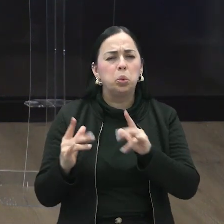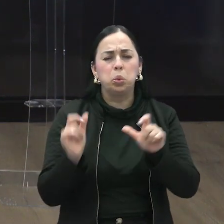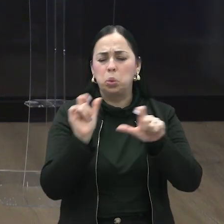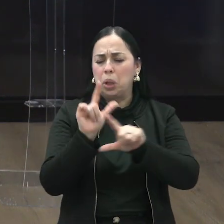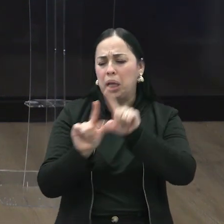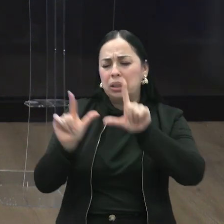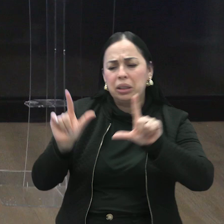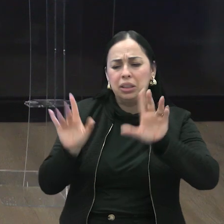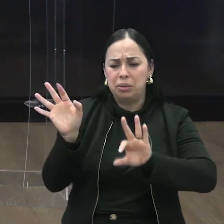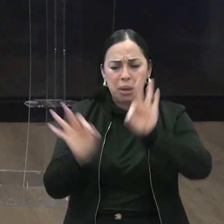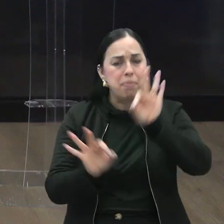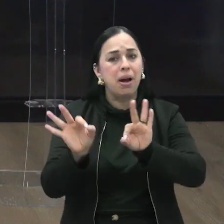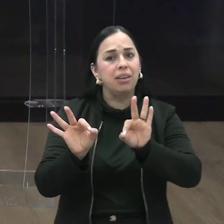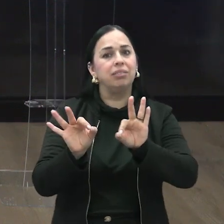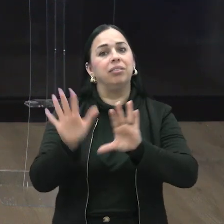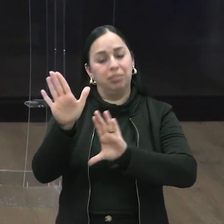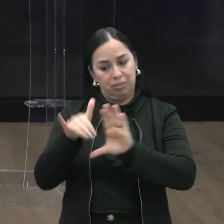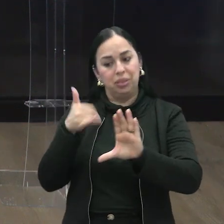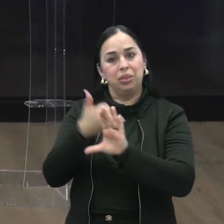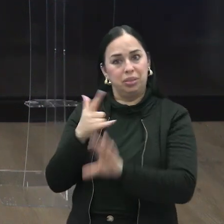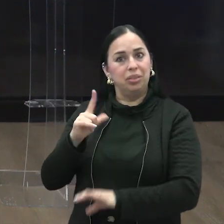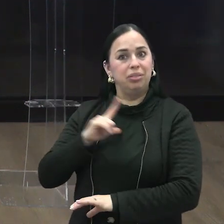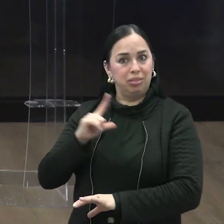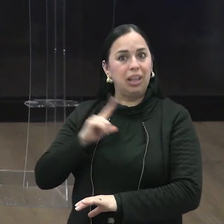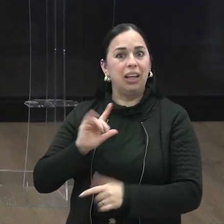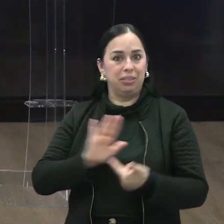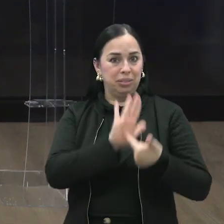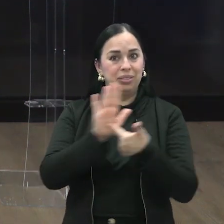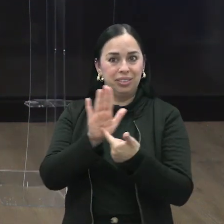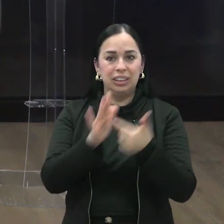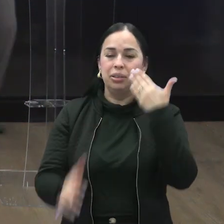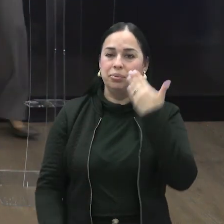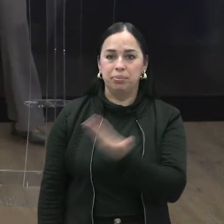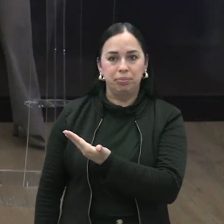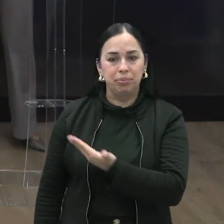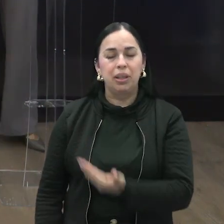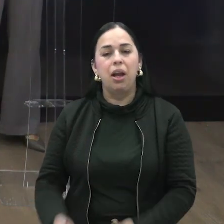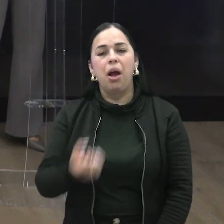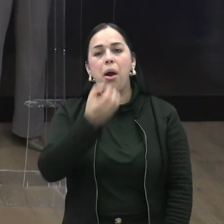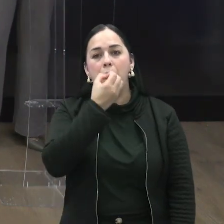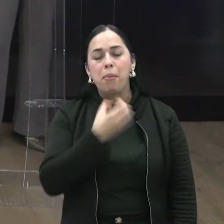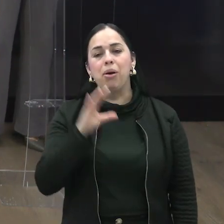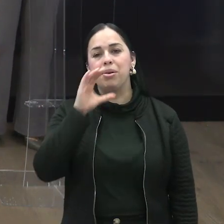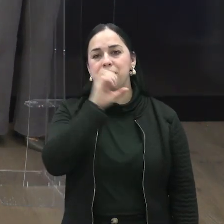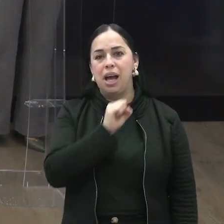pela TV está disponível no nosso canal do YouTube, TV Câmara SJC.